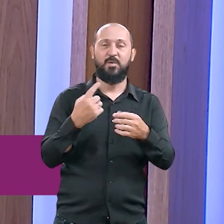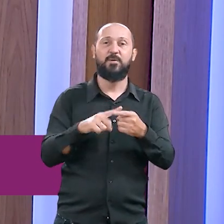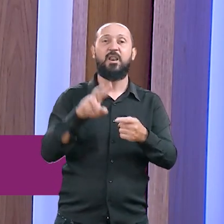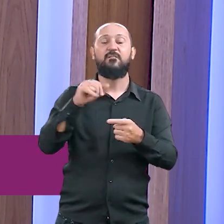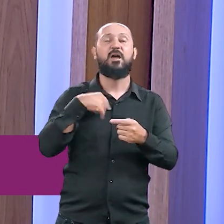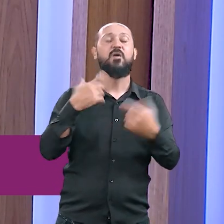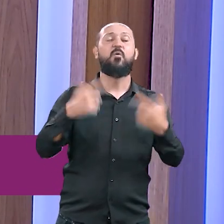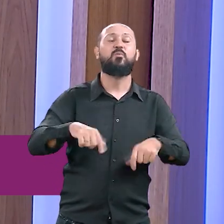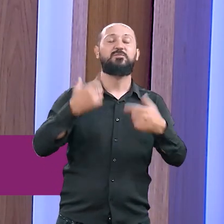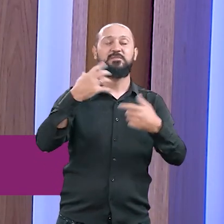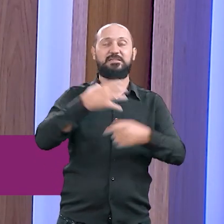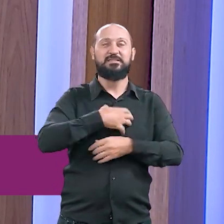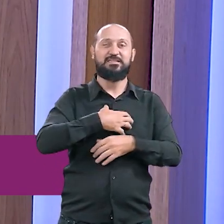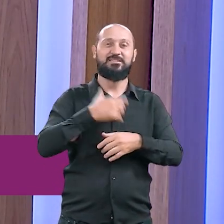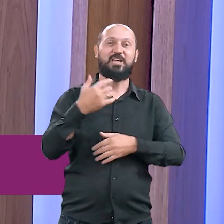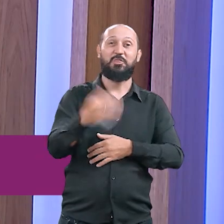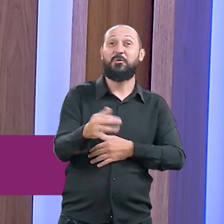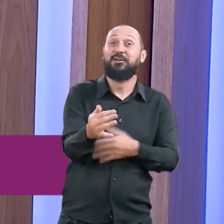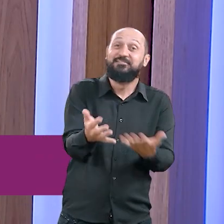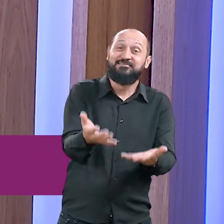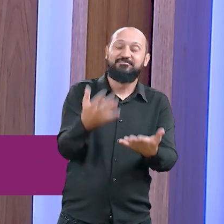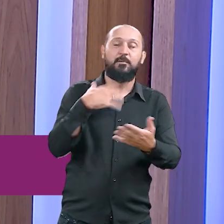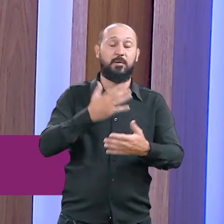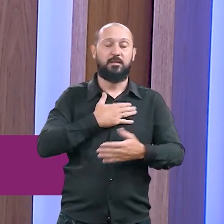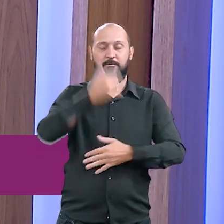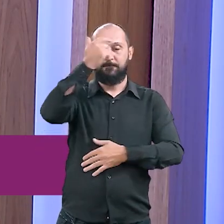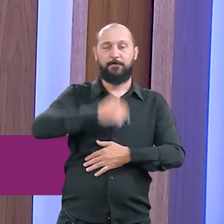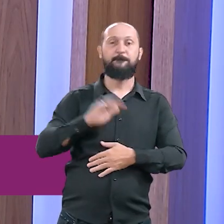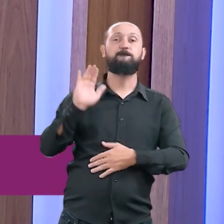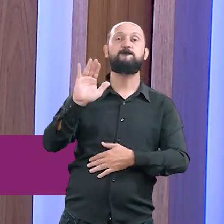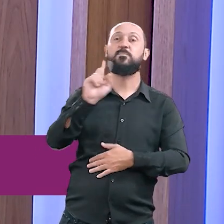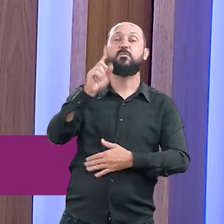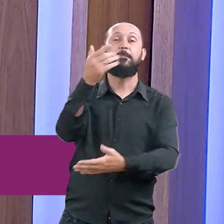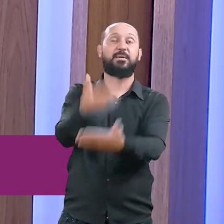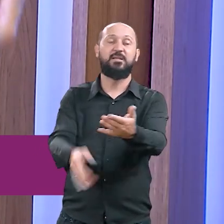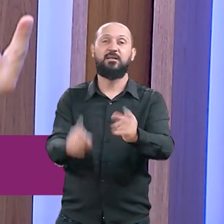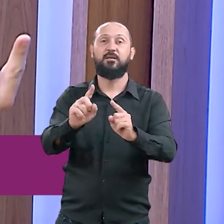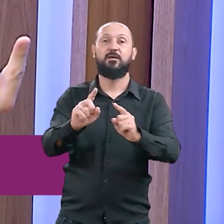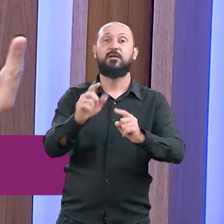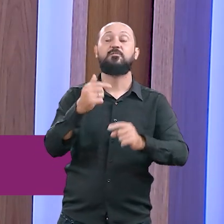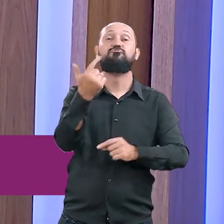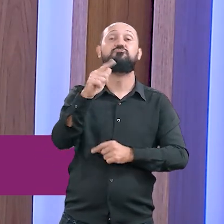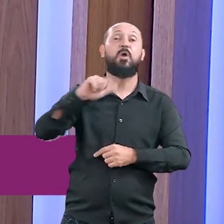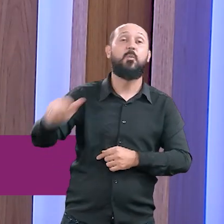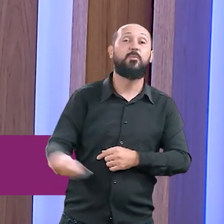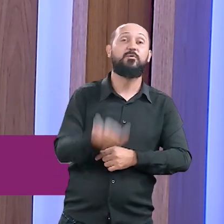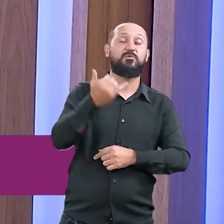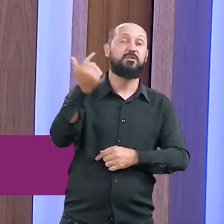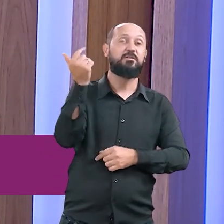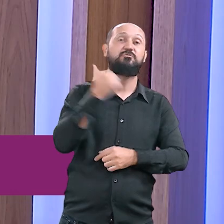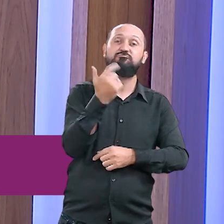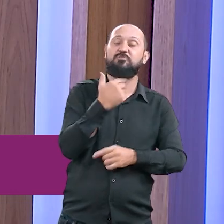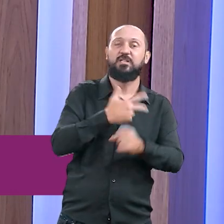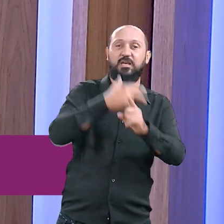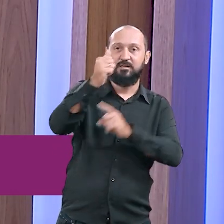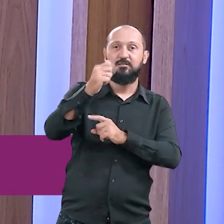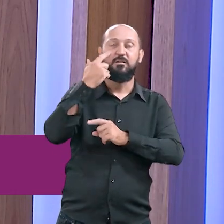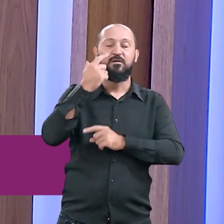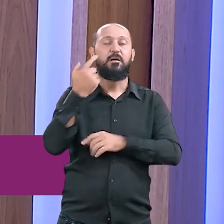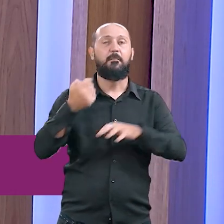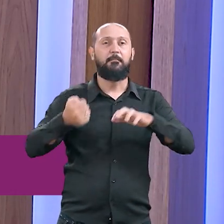quando a nossa comunicação era basicamente 2 canais de televisão, era simples. Você tinha